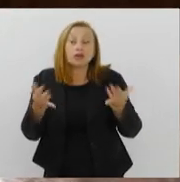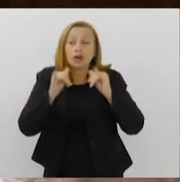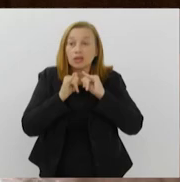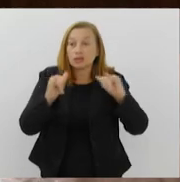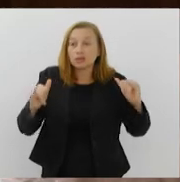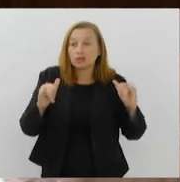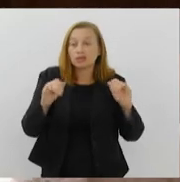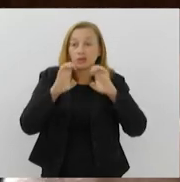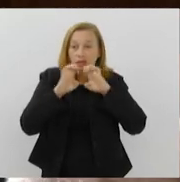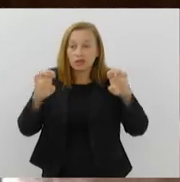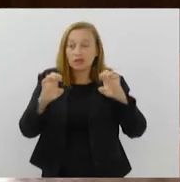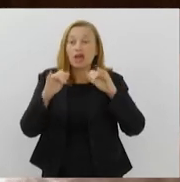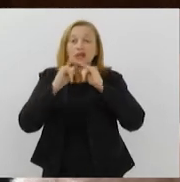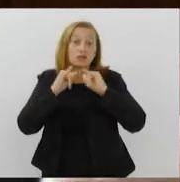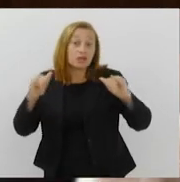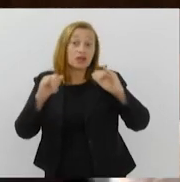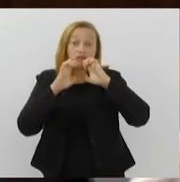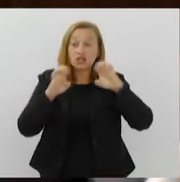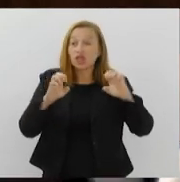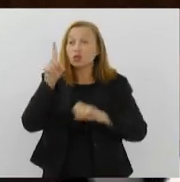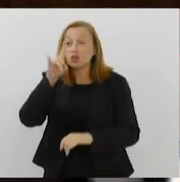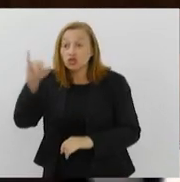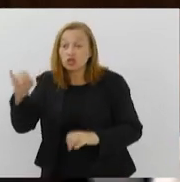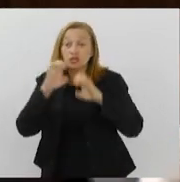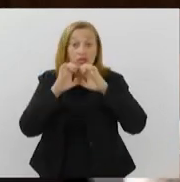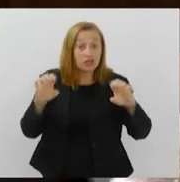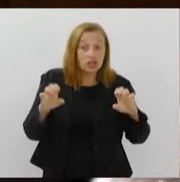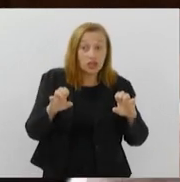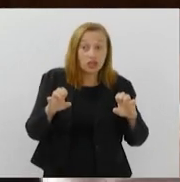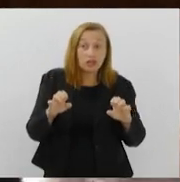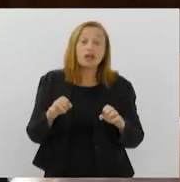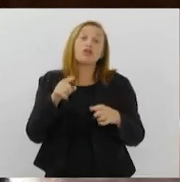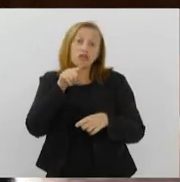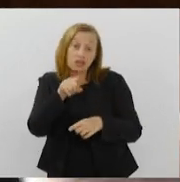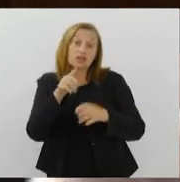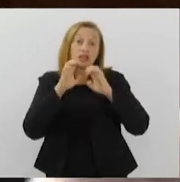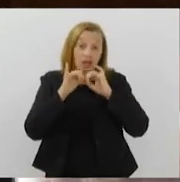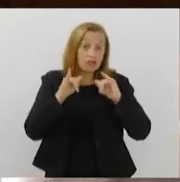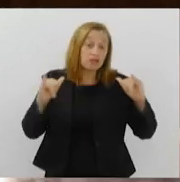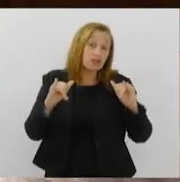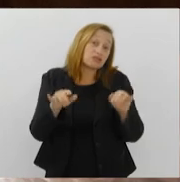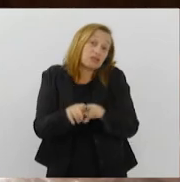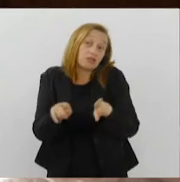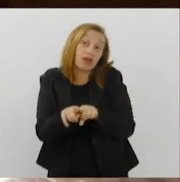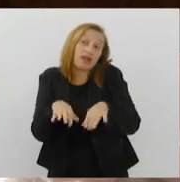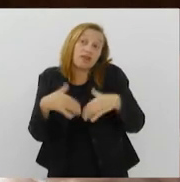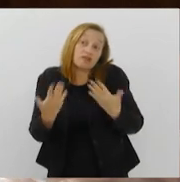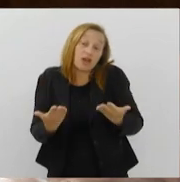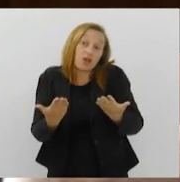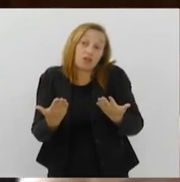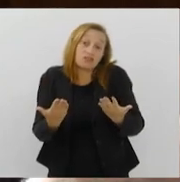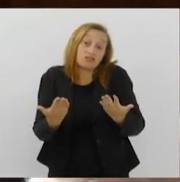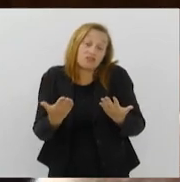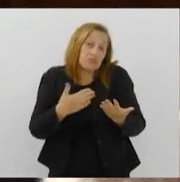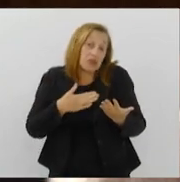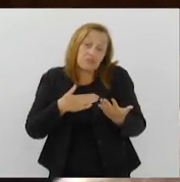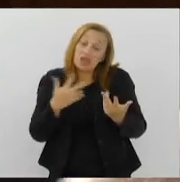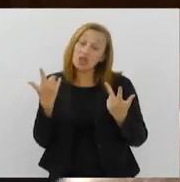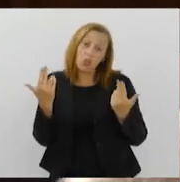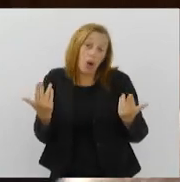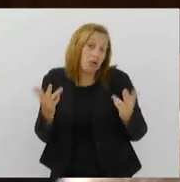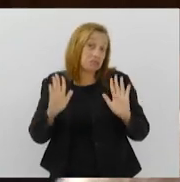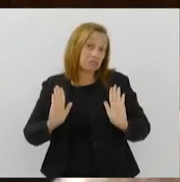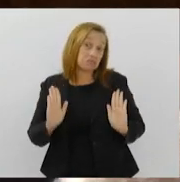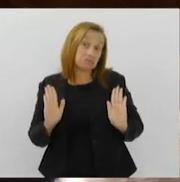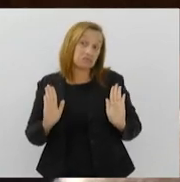do Evangelho é anunciar o Evangelho. O dia do Evangelho, você está anunciando o Evangelho. Então, para mim, há uma contradição, mas